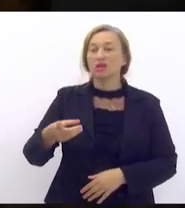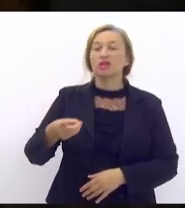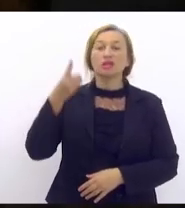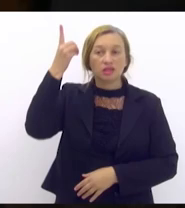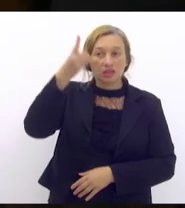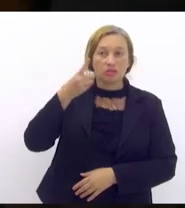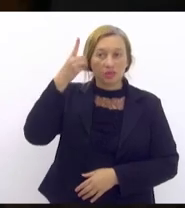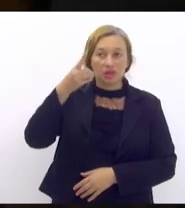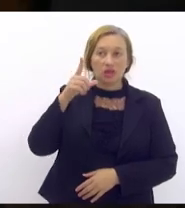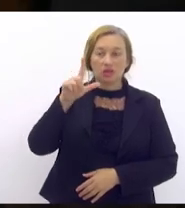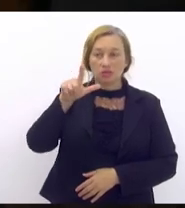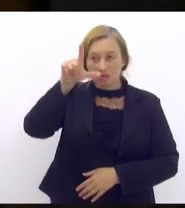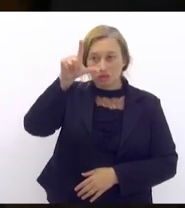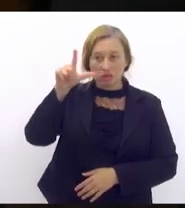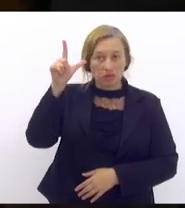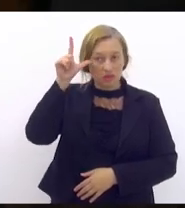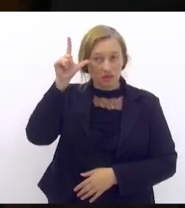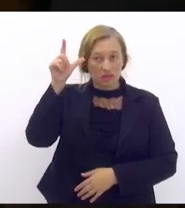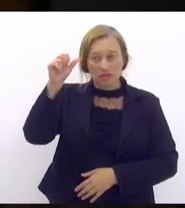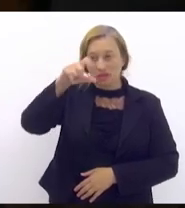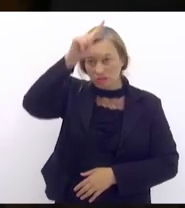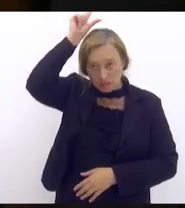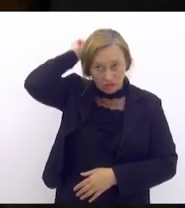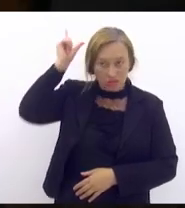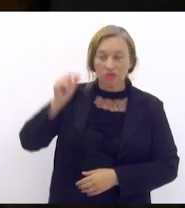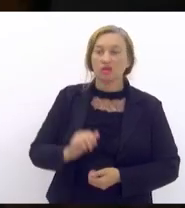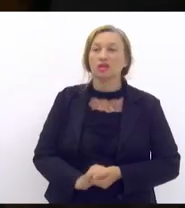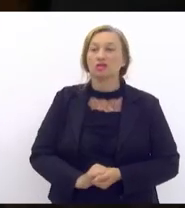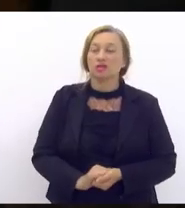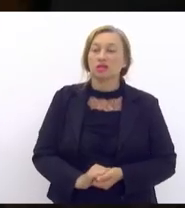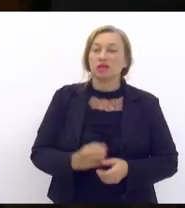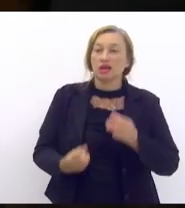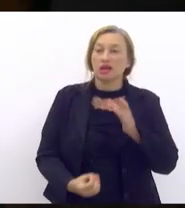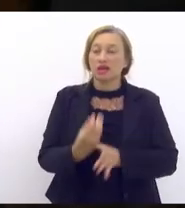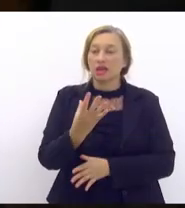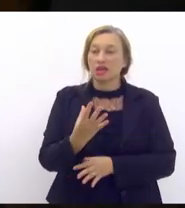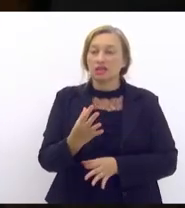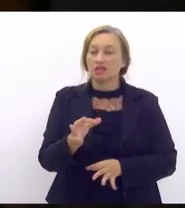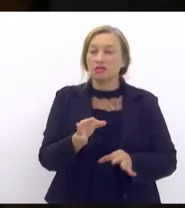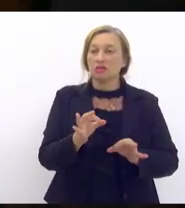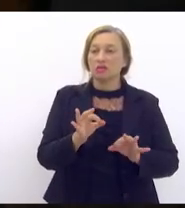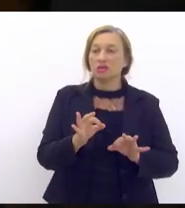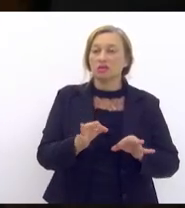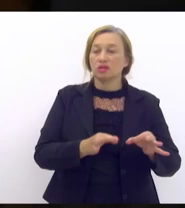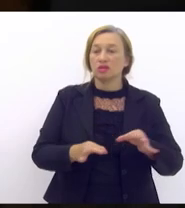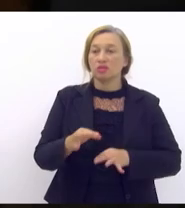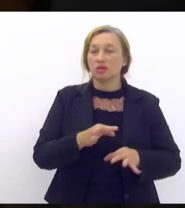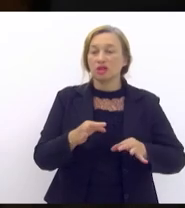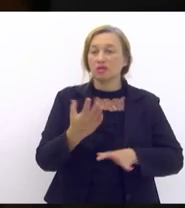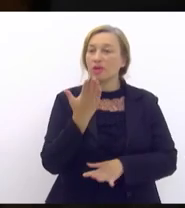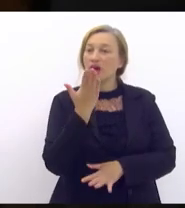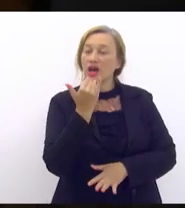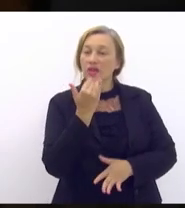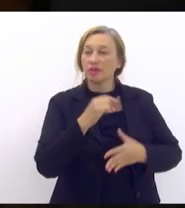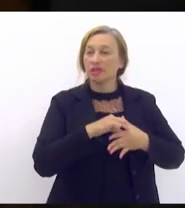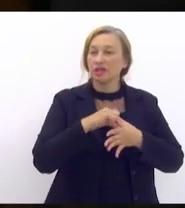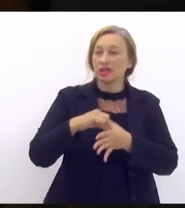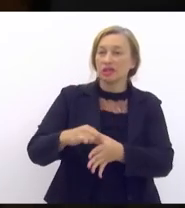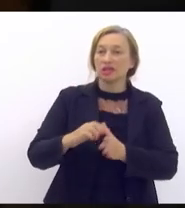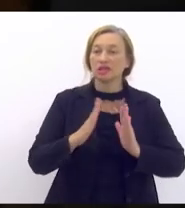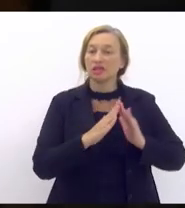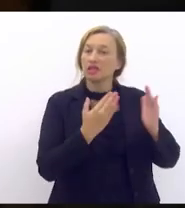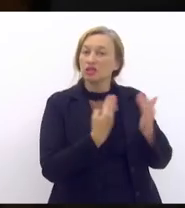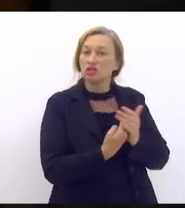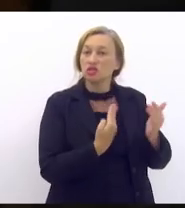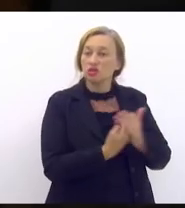autoria da deputada Lucinha e Luiz Paulo, que dispõe sobre a criação do programa Guia Alimentar para a População Brasileira nas